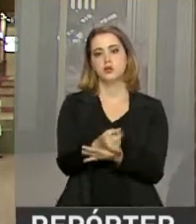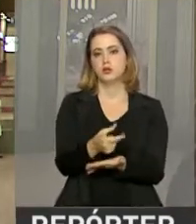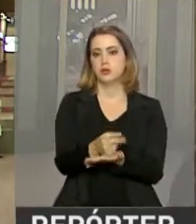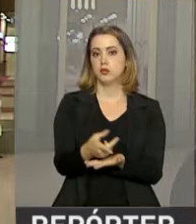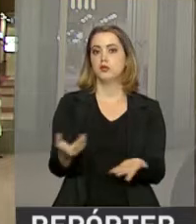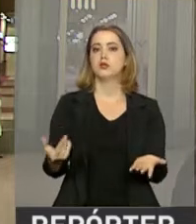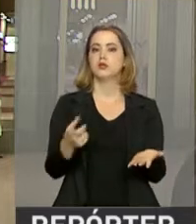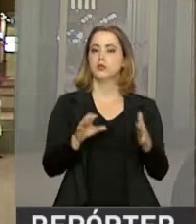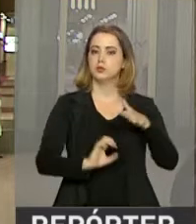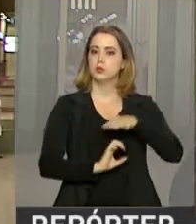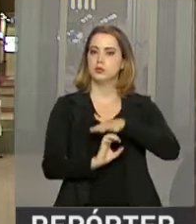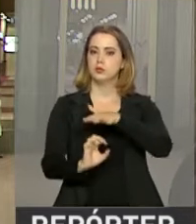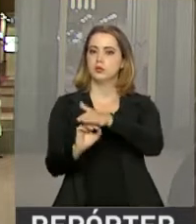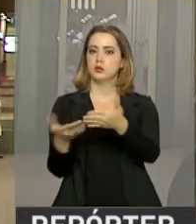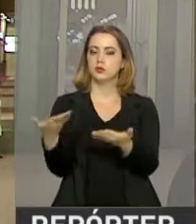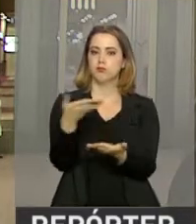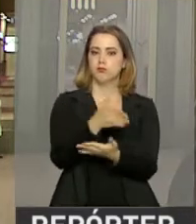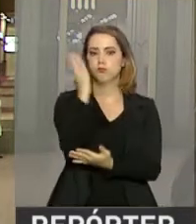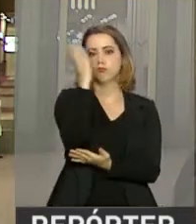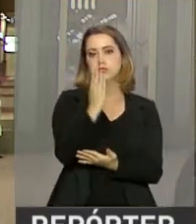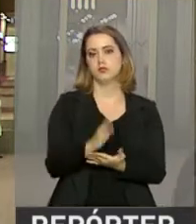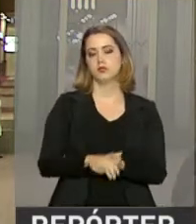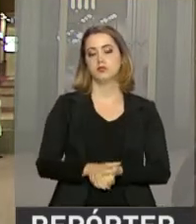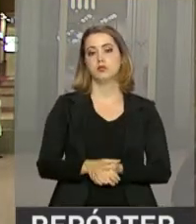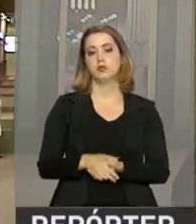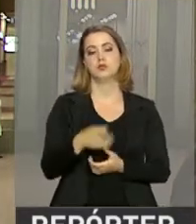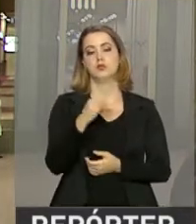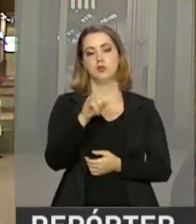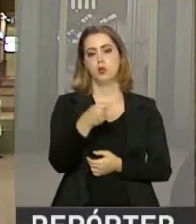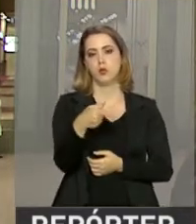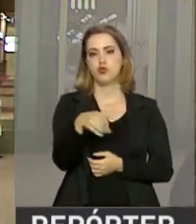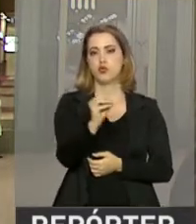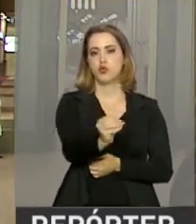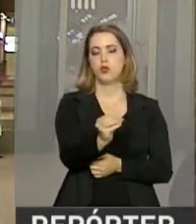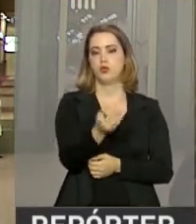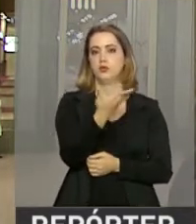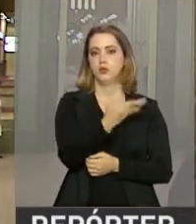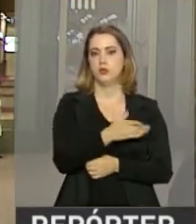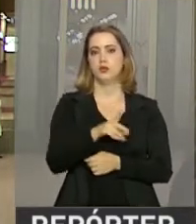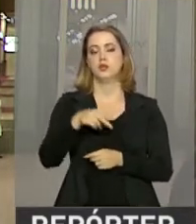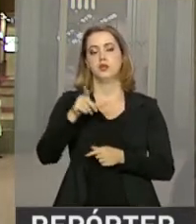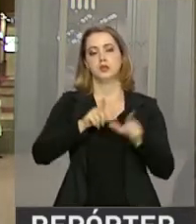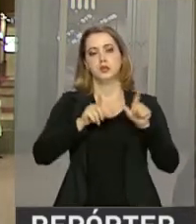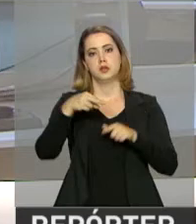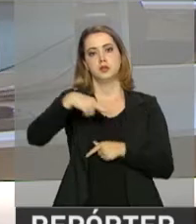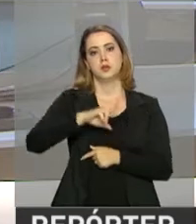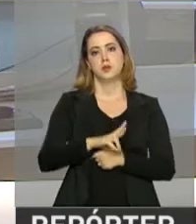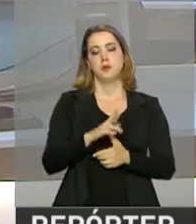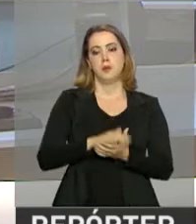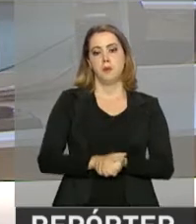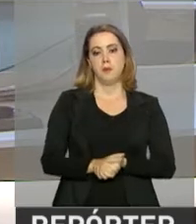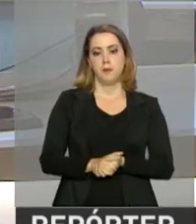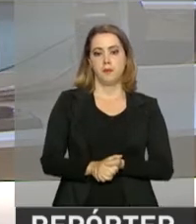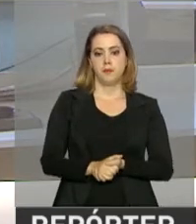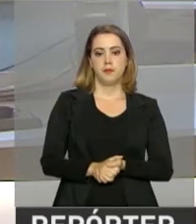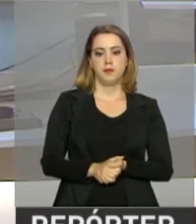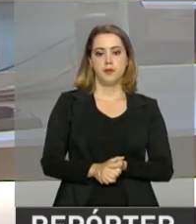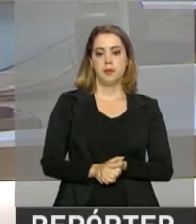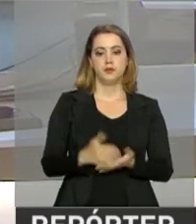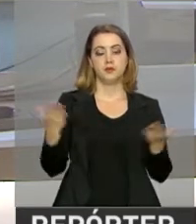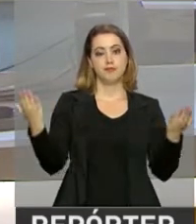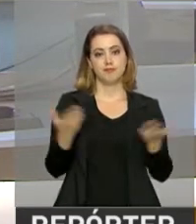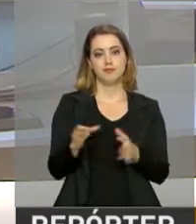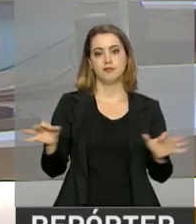investimentos de tóquio no japão joão pedro neto para tv nbr e o repórter